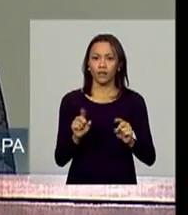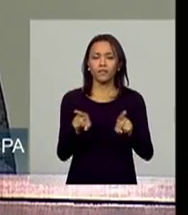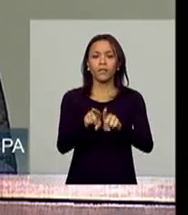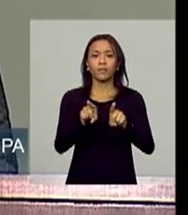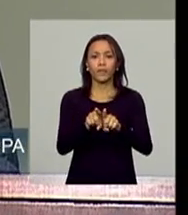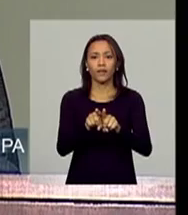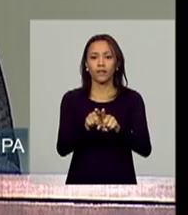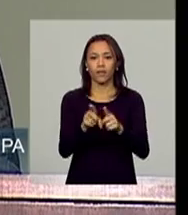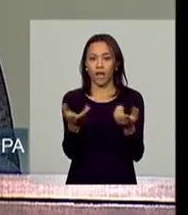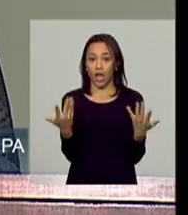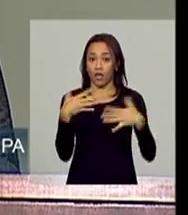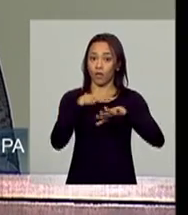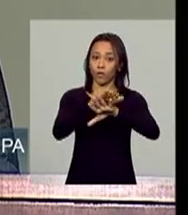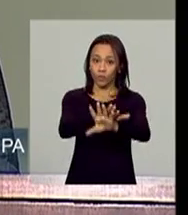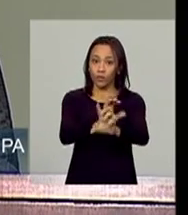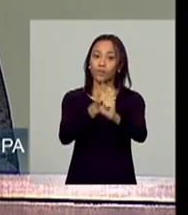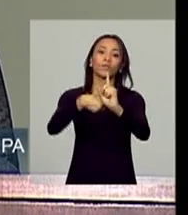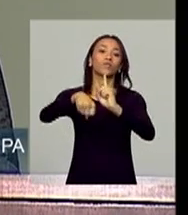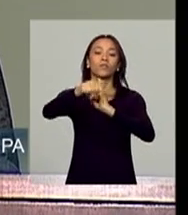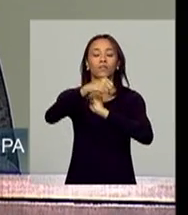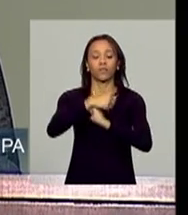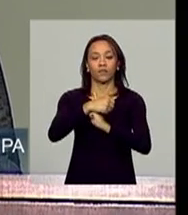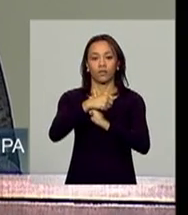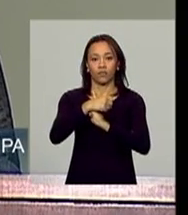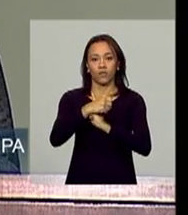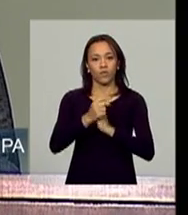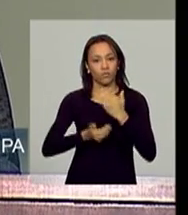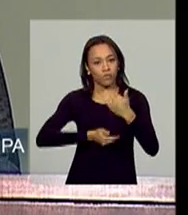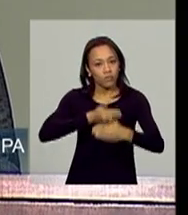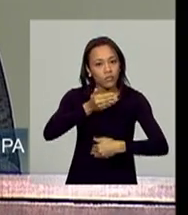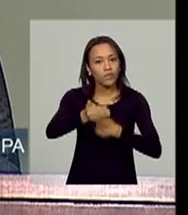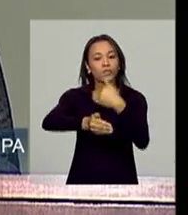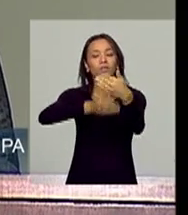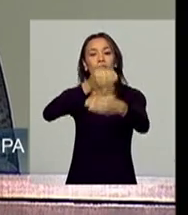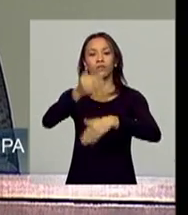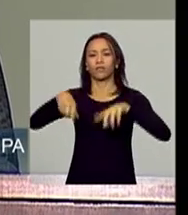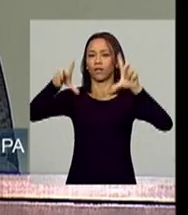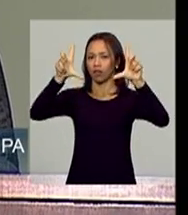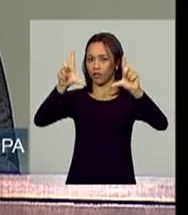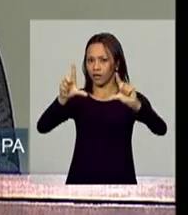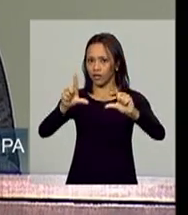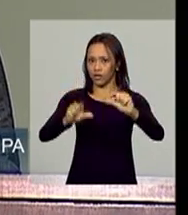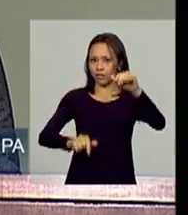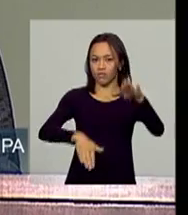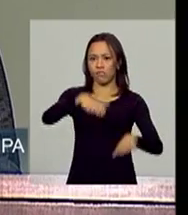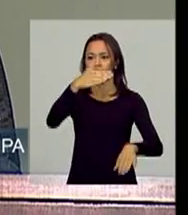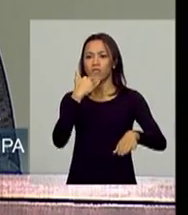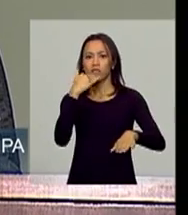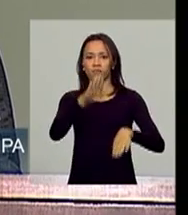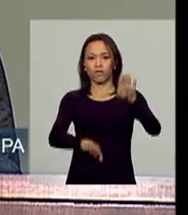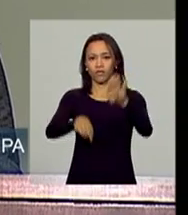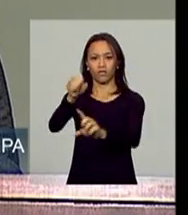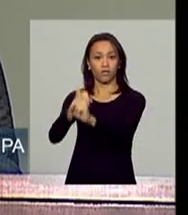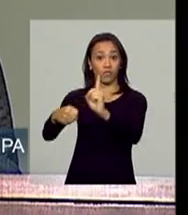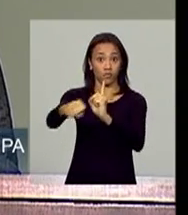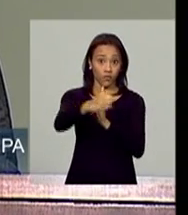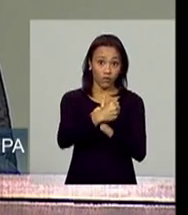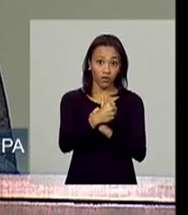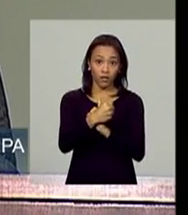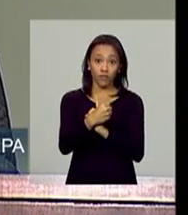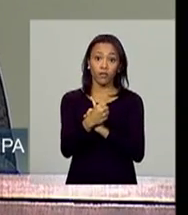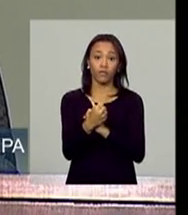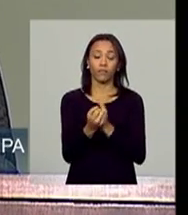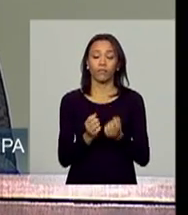inclusão social, do crescimento, da redução das desigualdades,